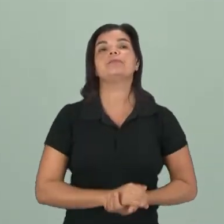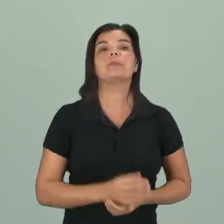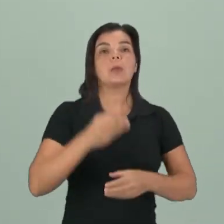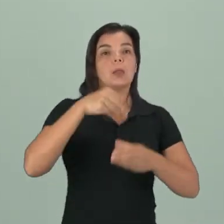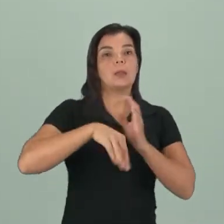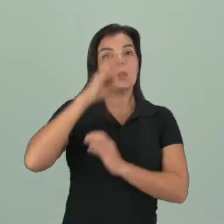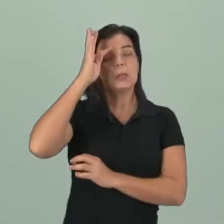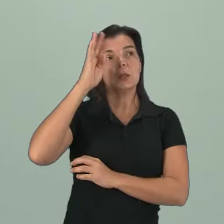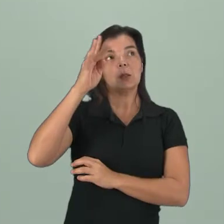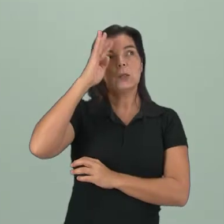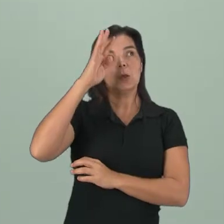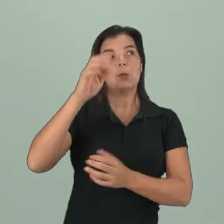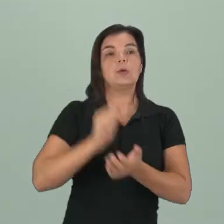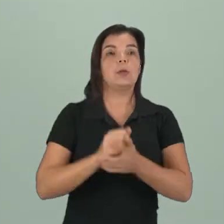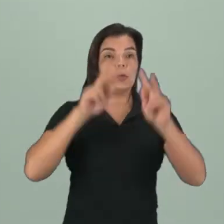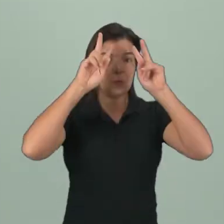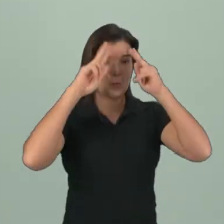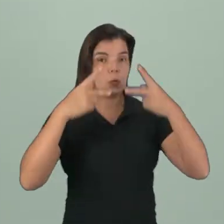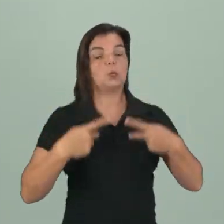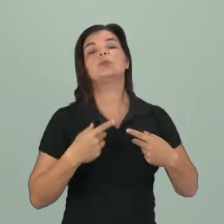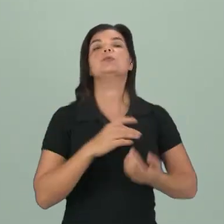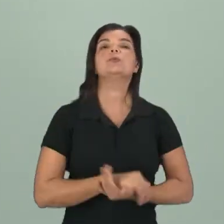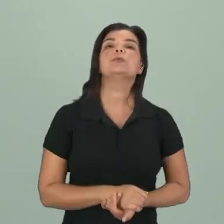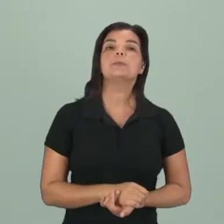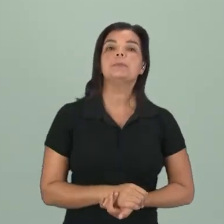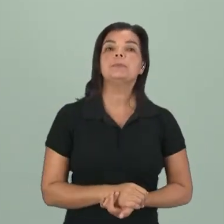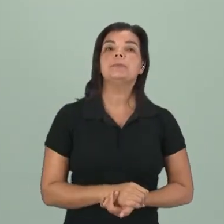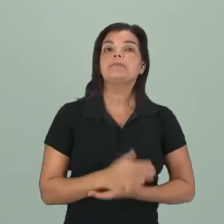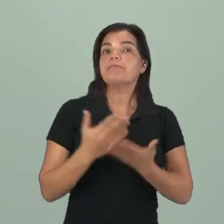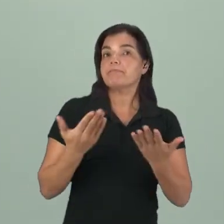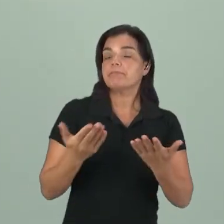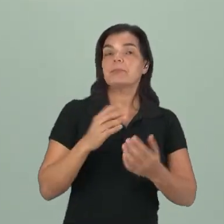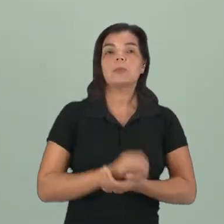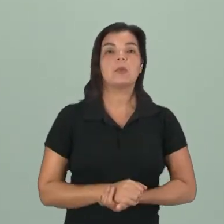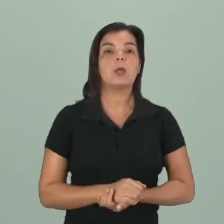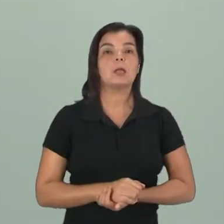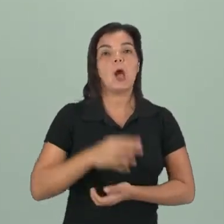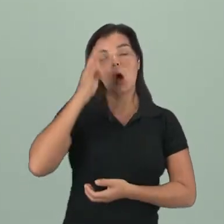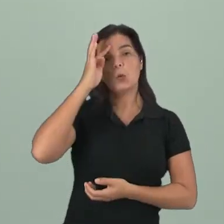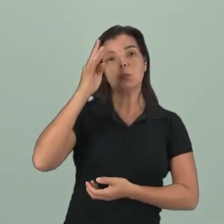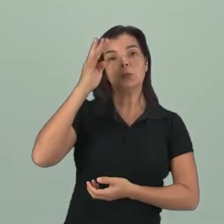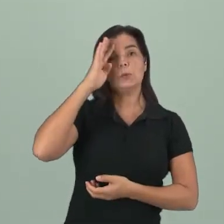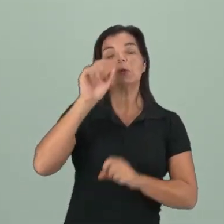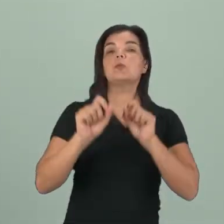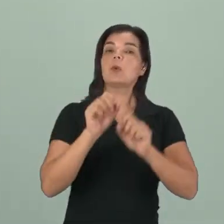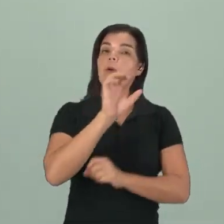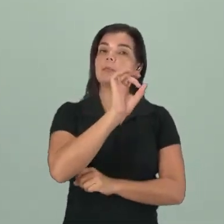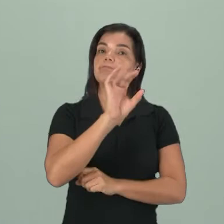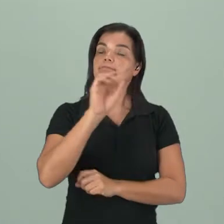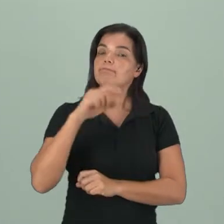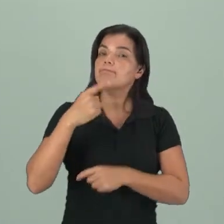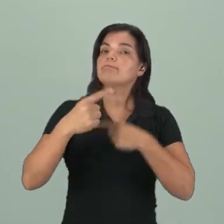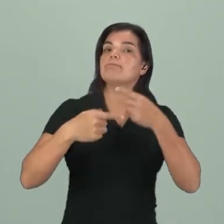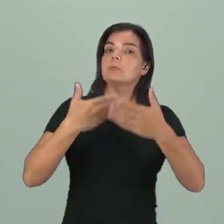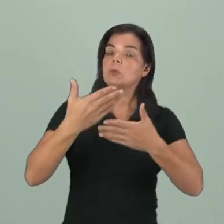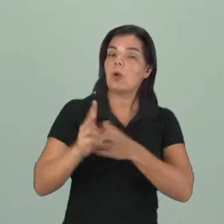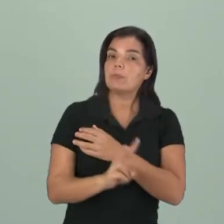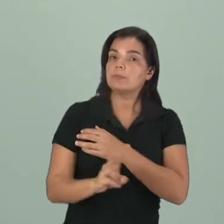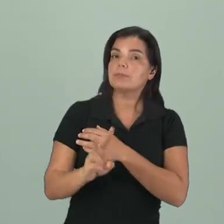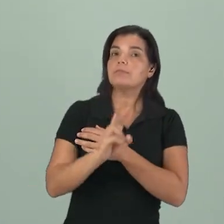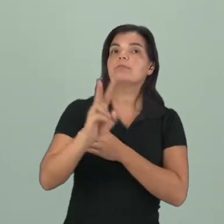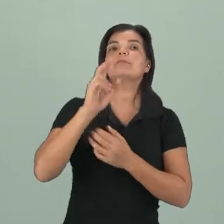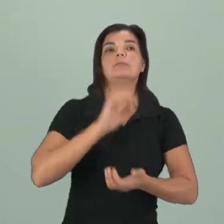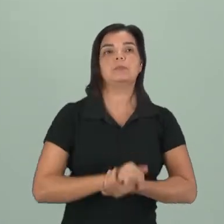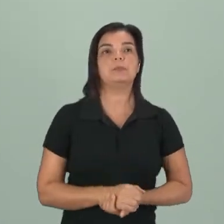da teoria do humanismo. Então, essa teoria do humanismo vem para cada vez mais dar essa